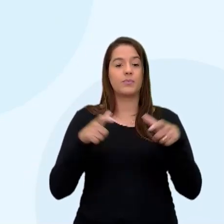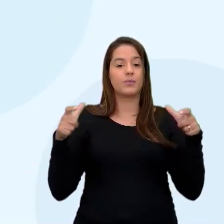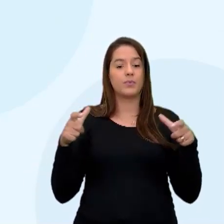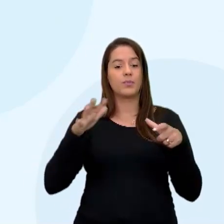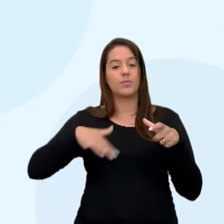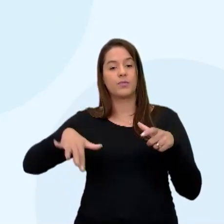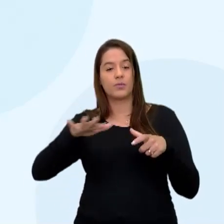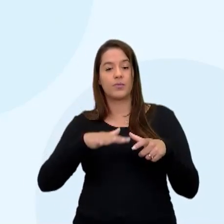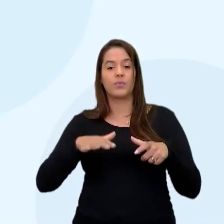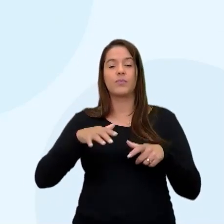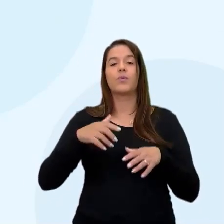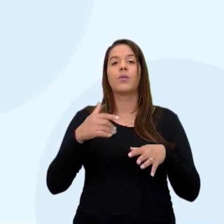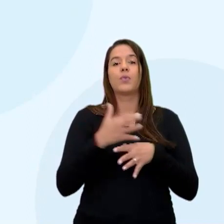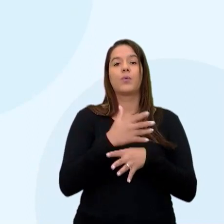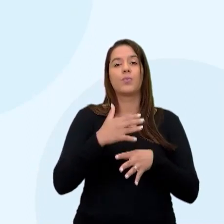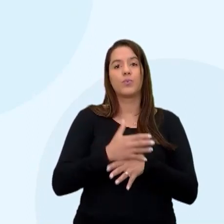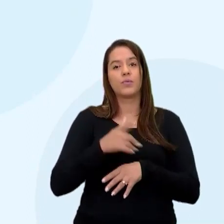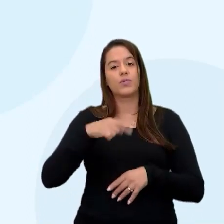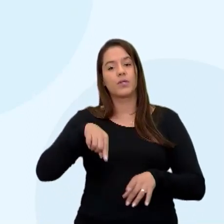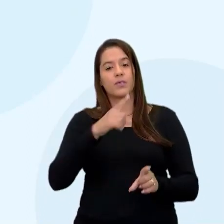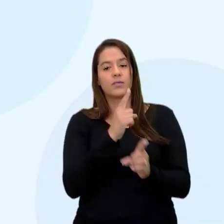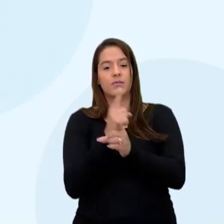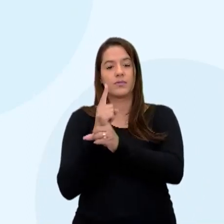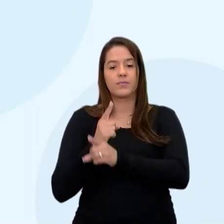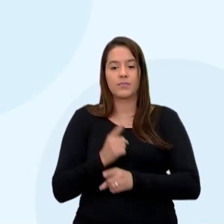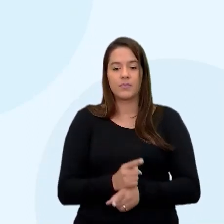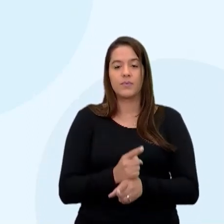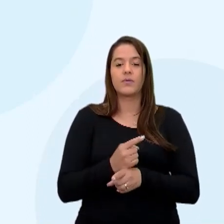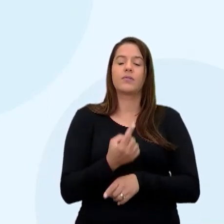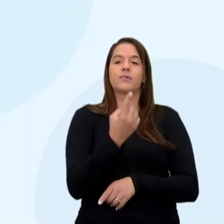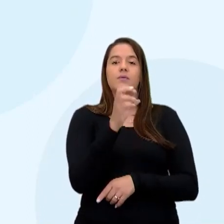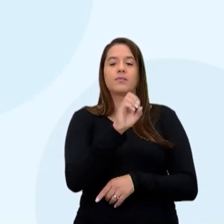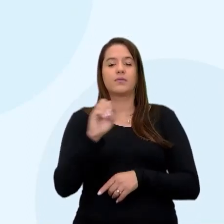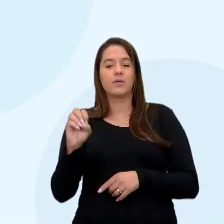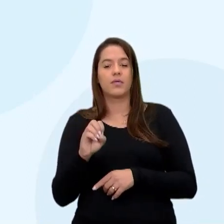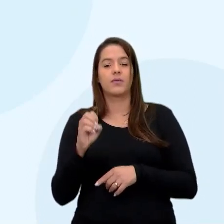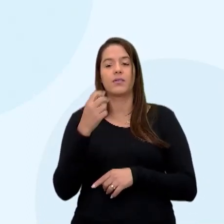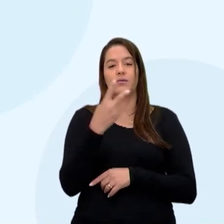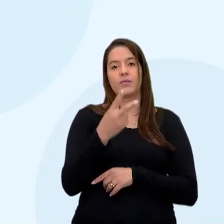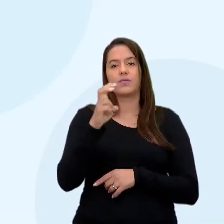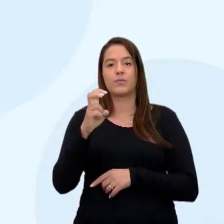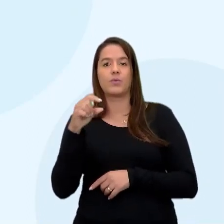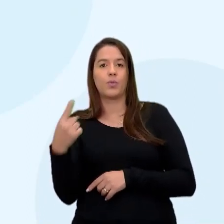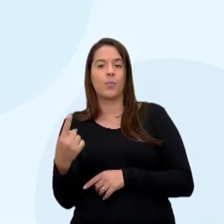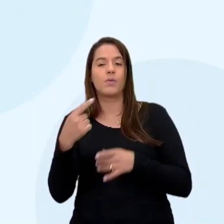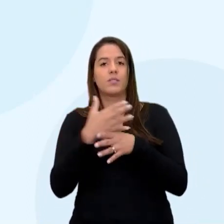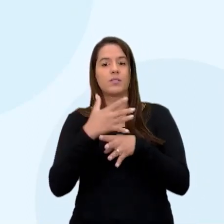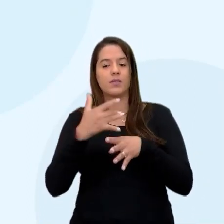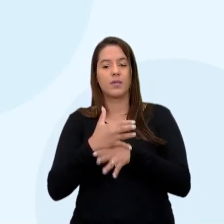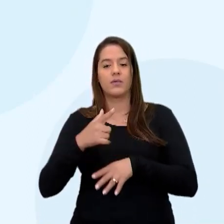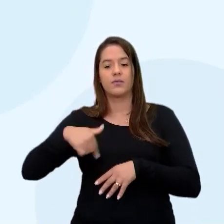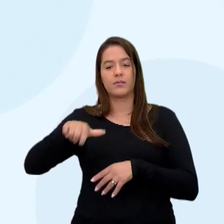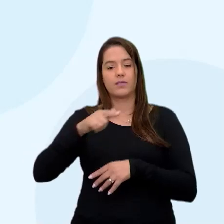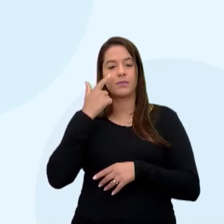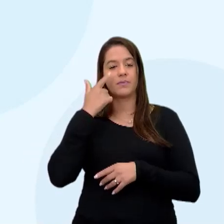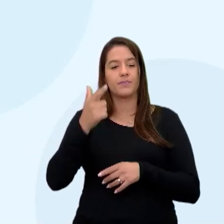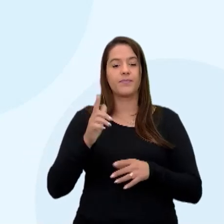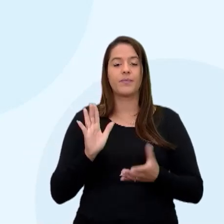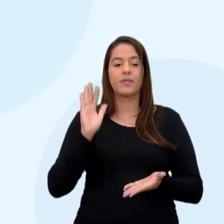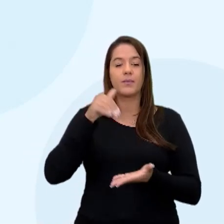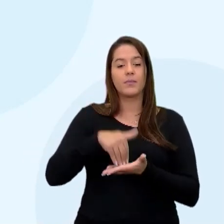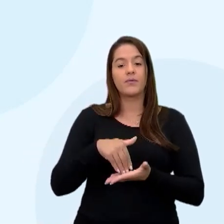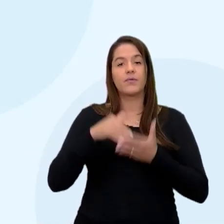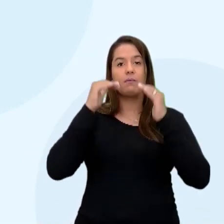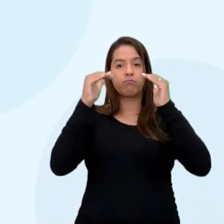região nordeste, onde localizam-se 100 das 251 cidades nesta classificação. E para finalizar